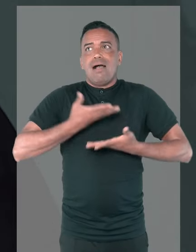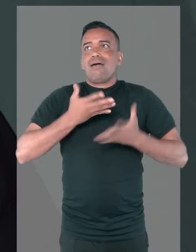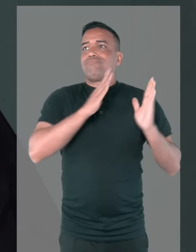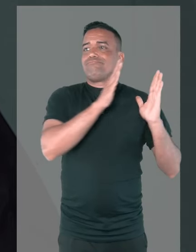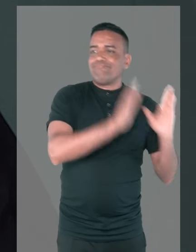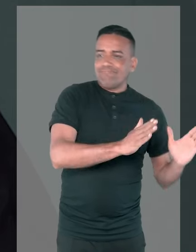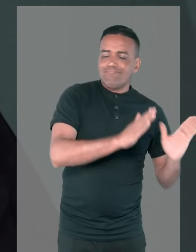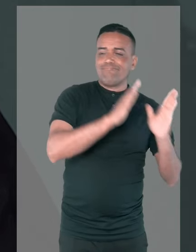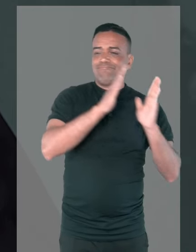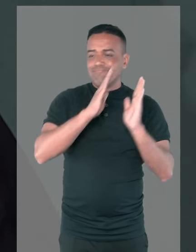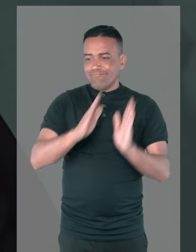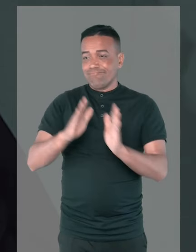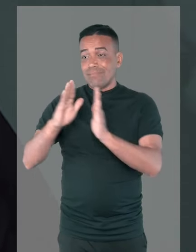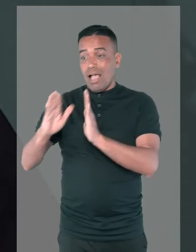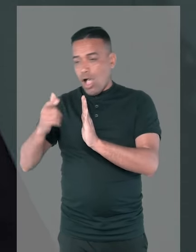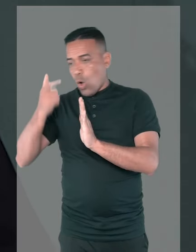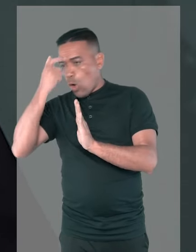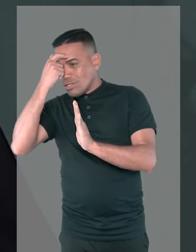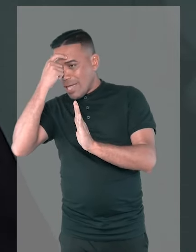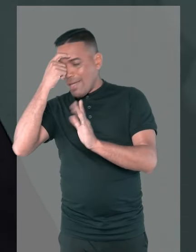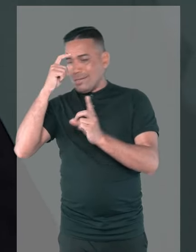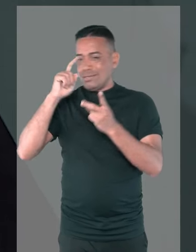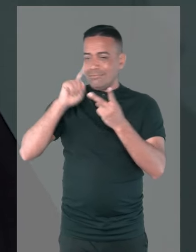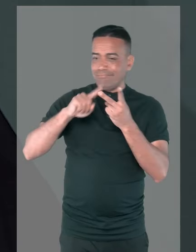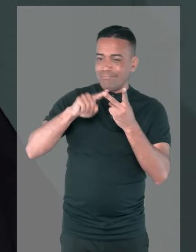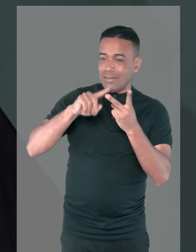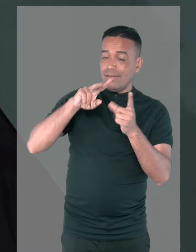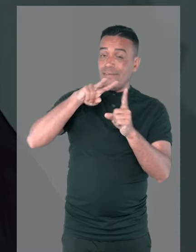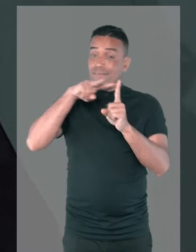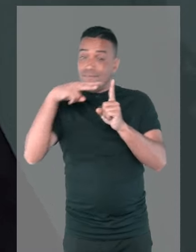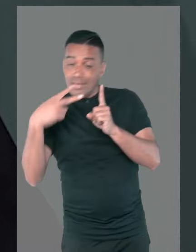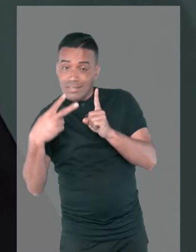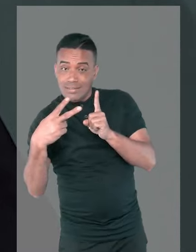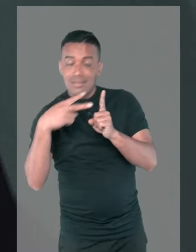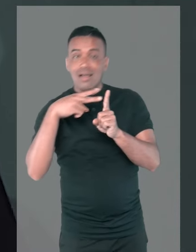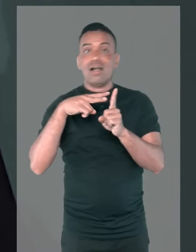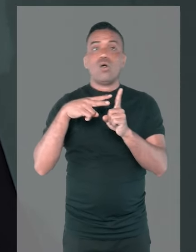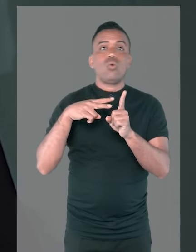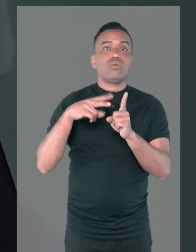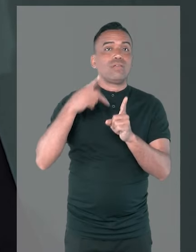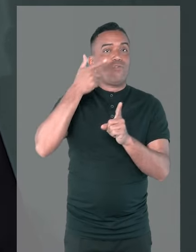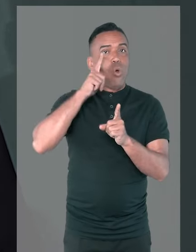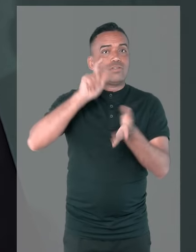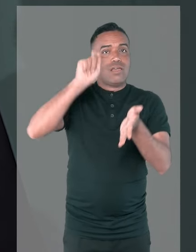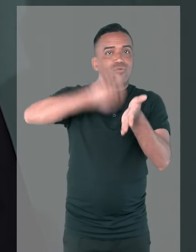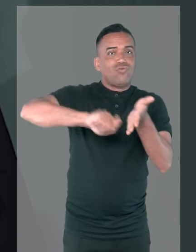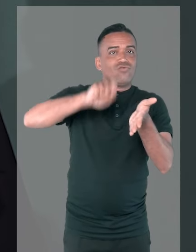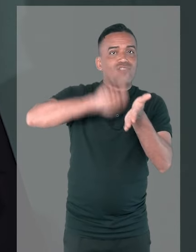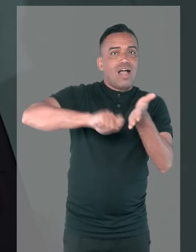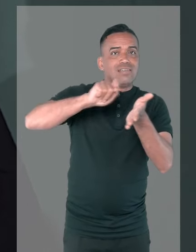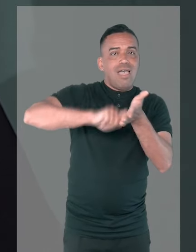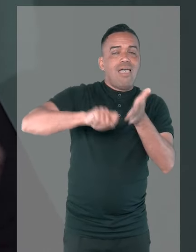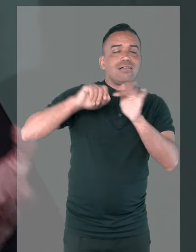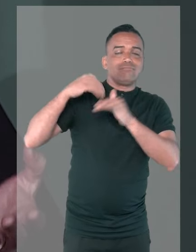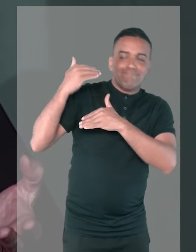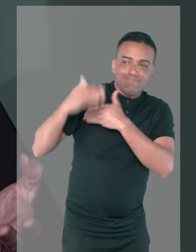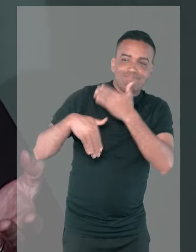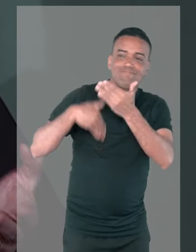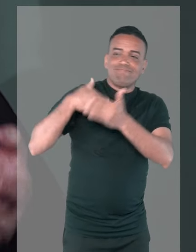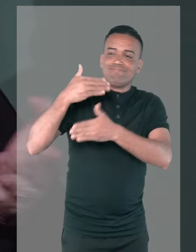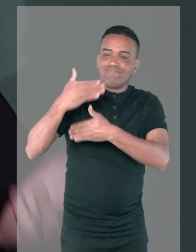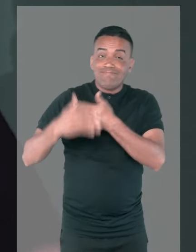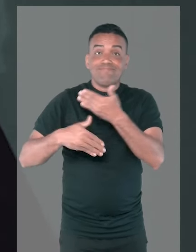nossa consciência, mas também a nossa visão, somente na medida em que é feito. E daí a